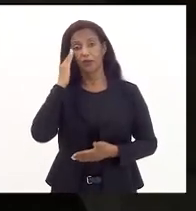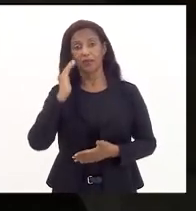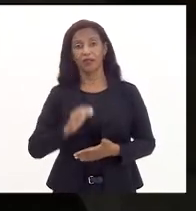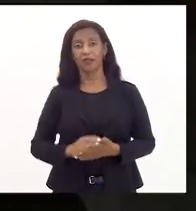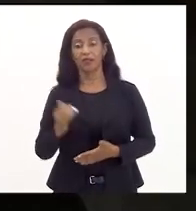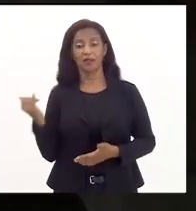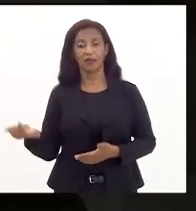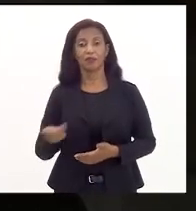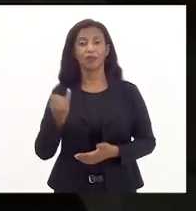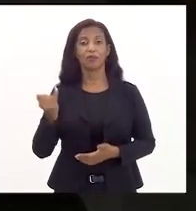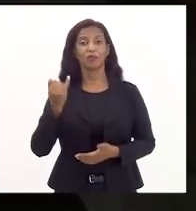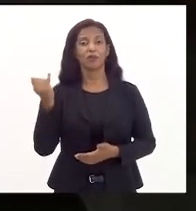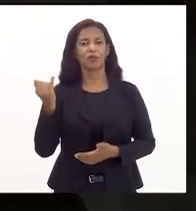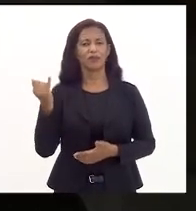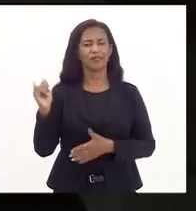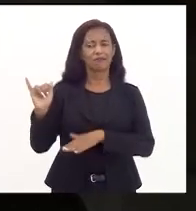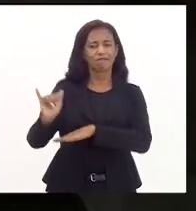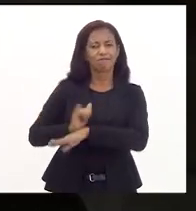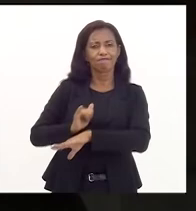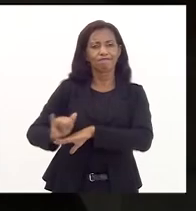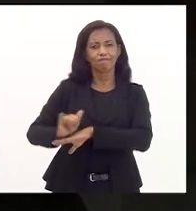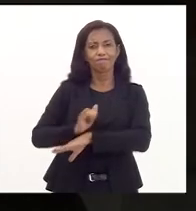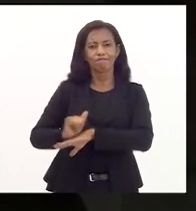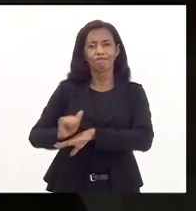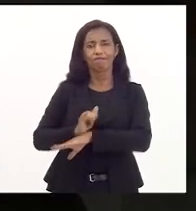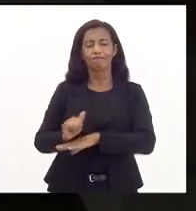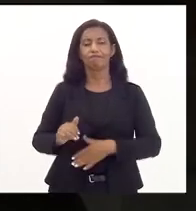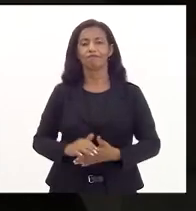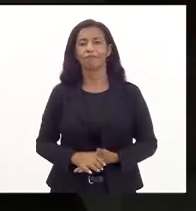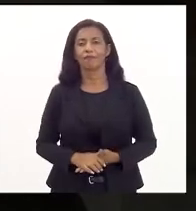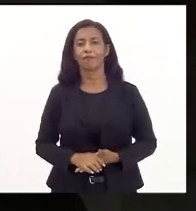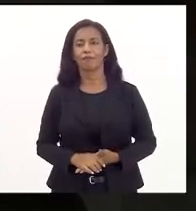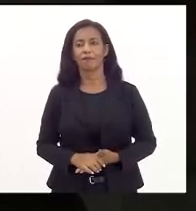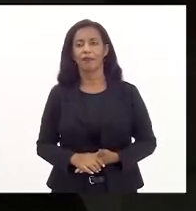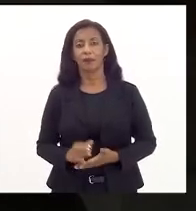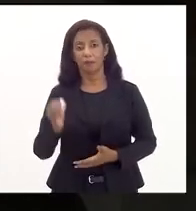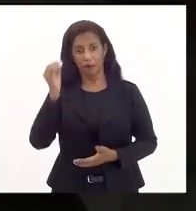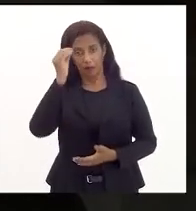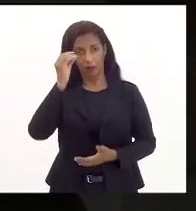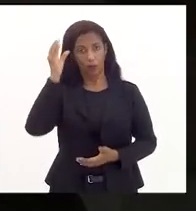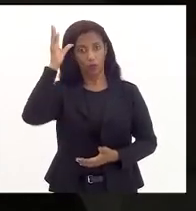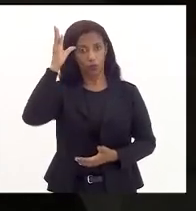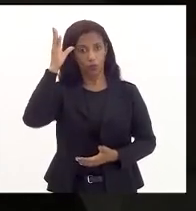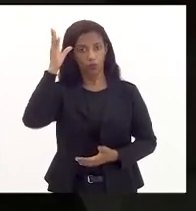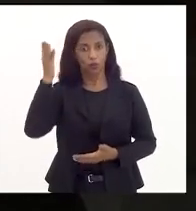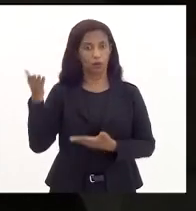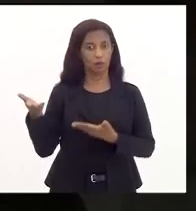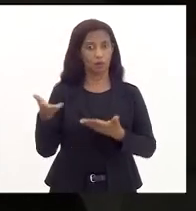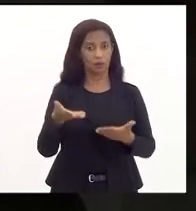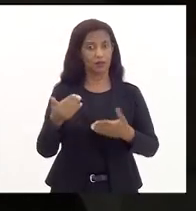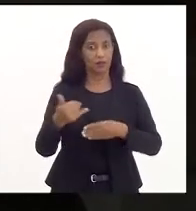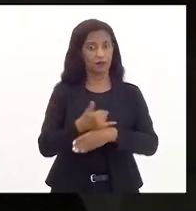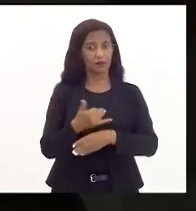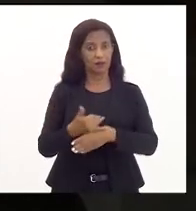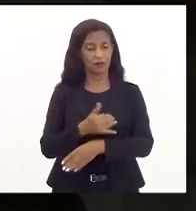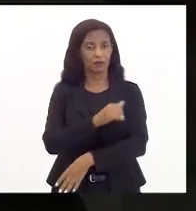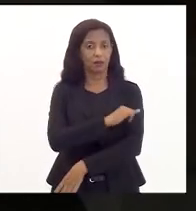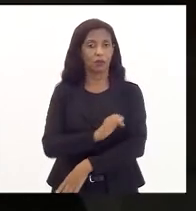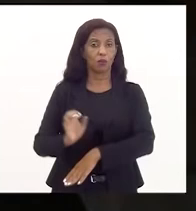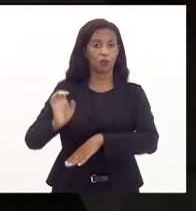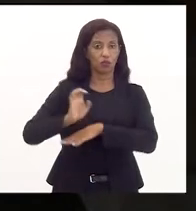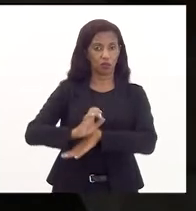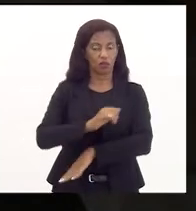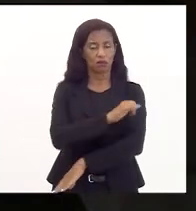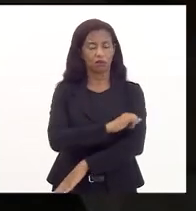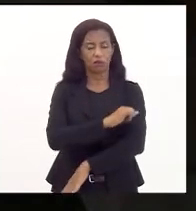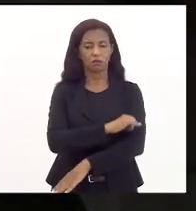a importância estratégica para a cultura, para a cidade do Rio de Janeiro, para o Estado do